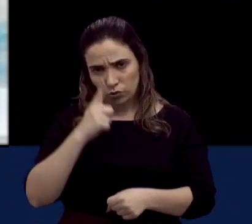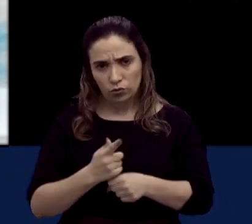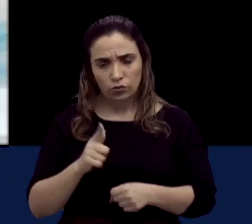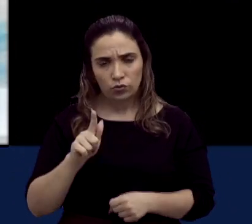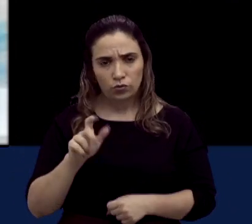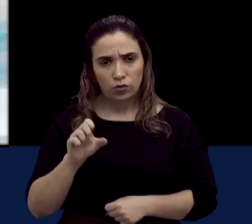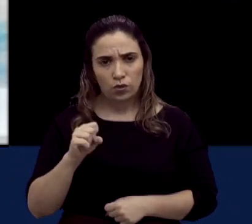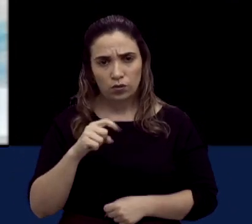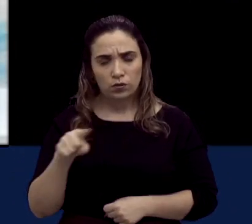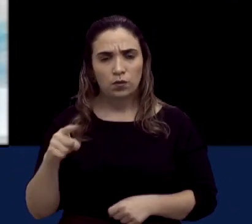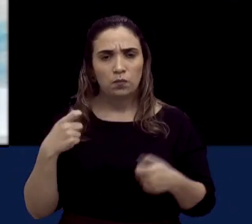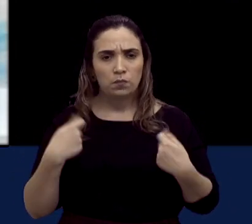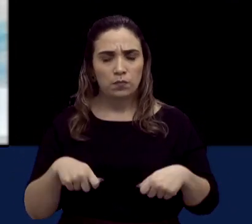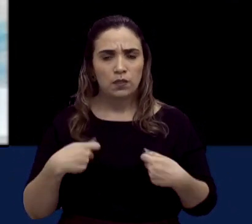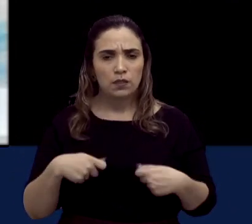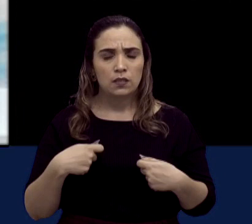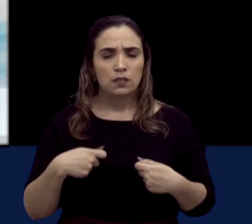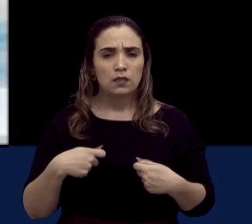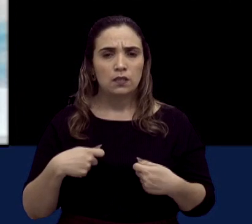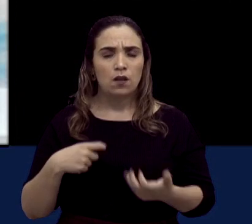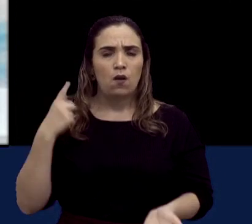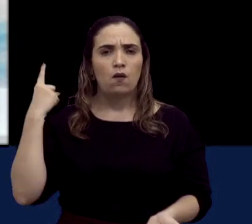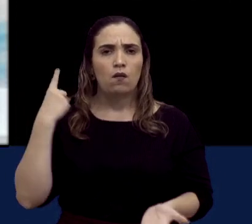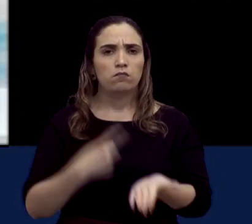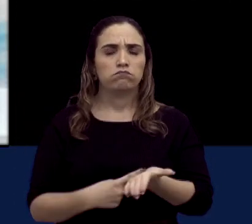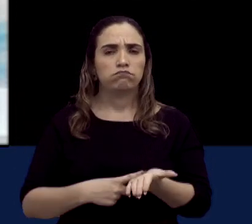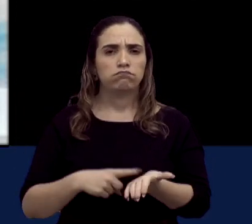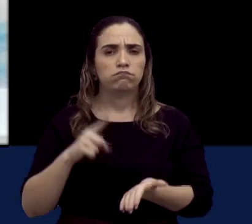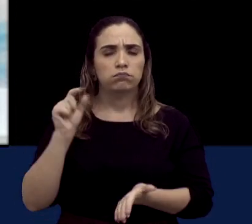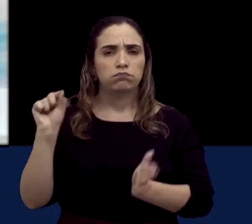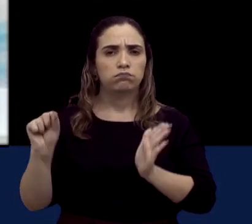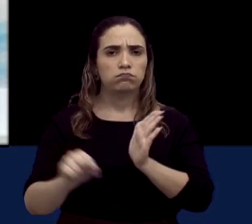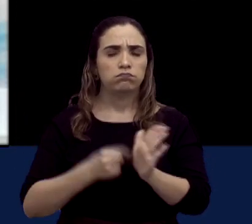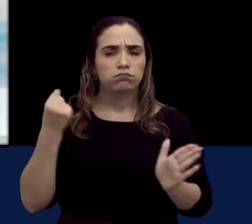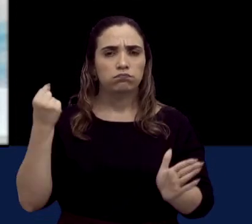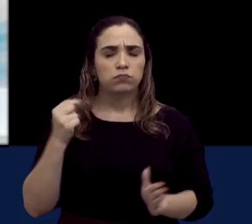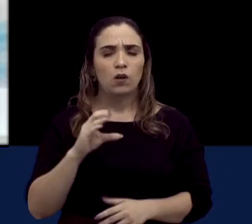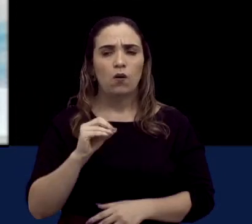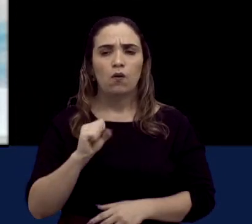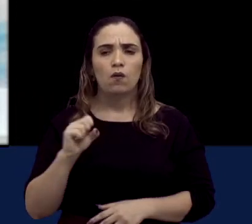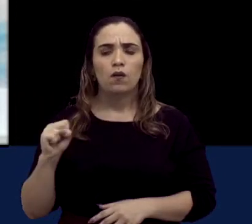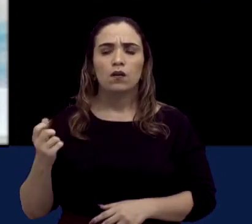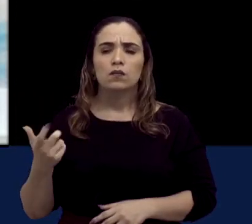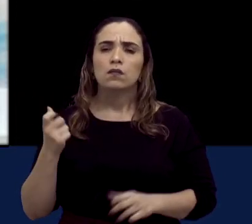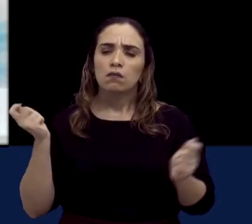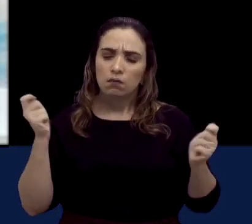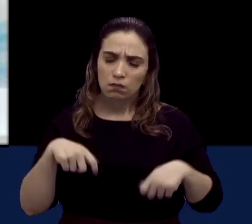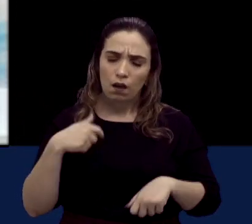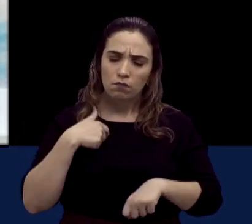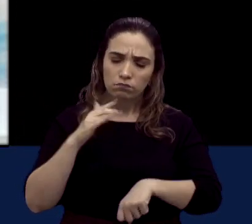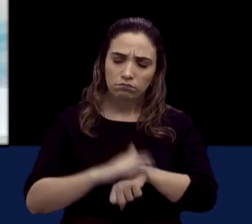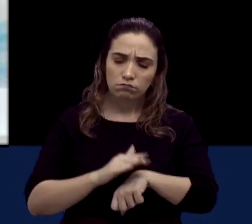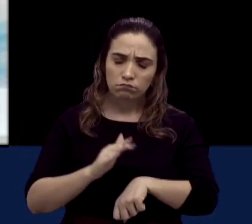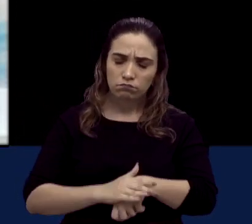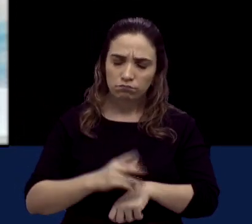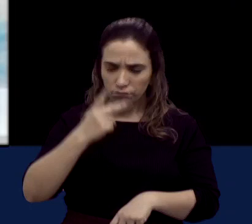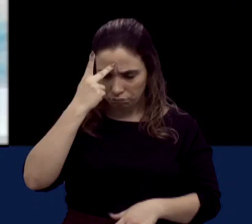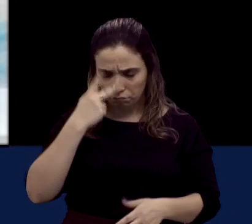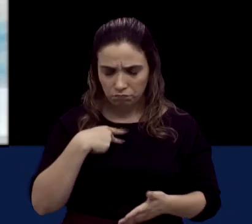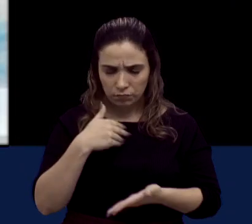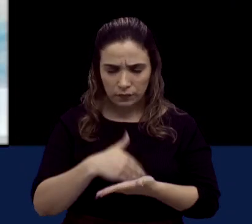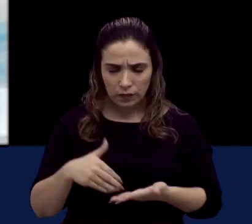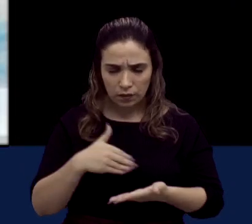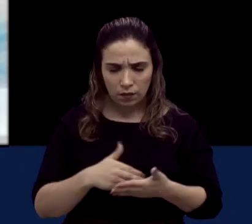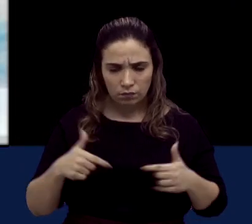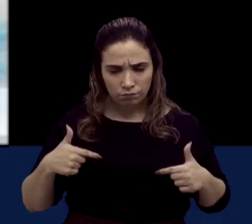preciso firmar um contrato de gestão? Por que eu não posso fazer uma gestão por resultado na